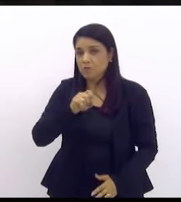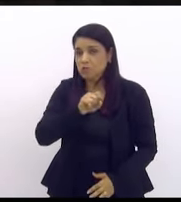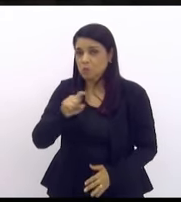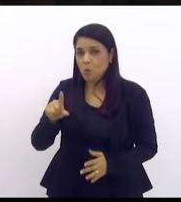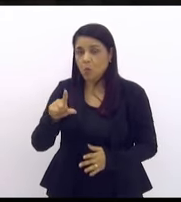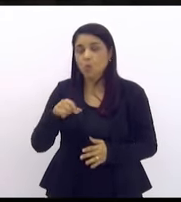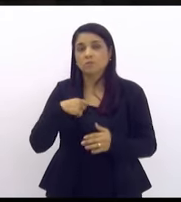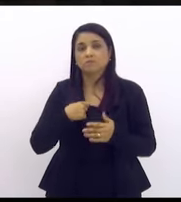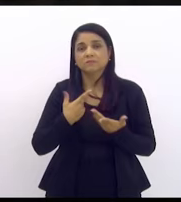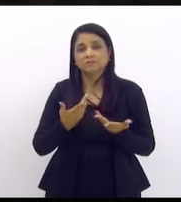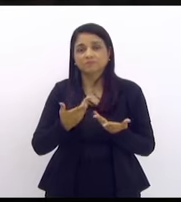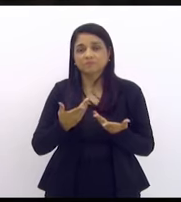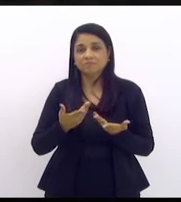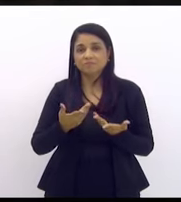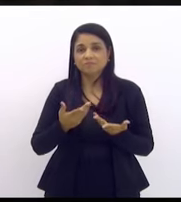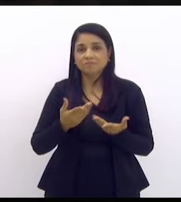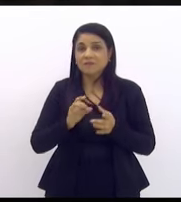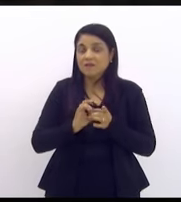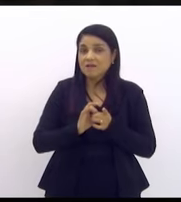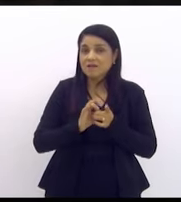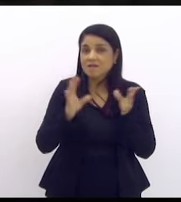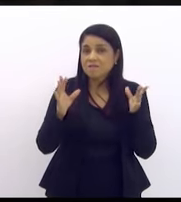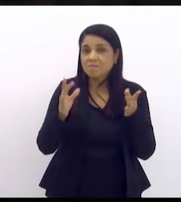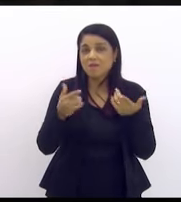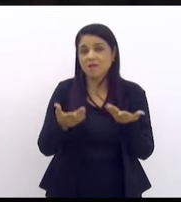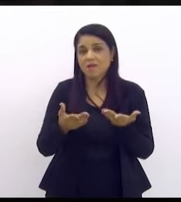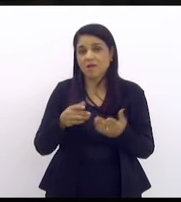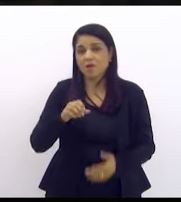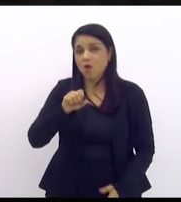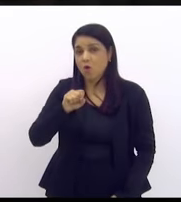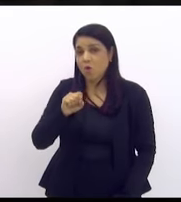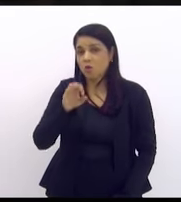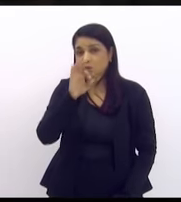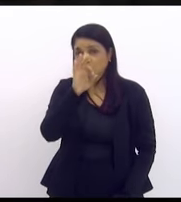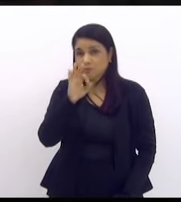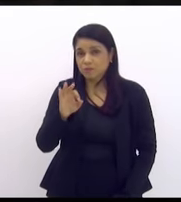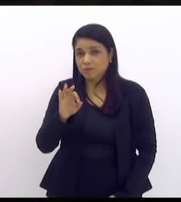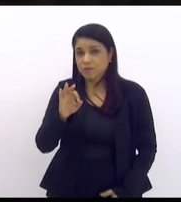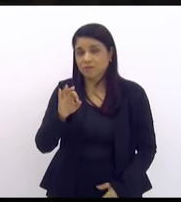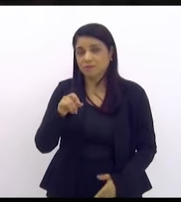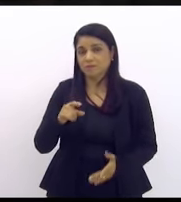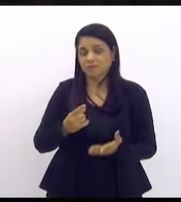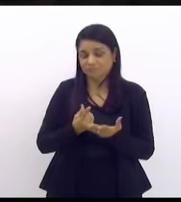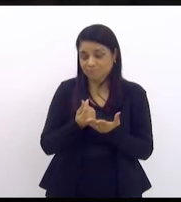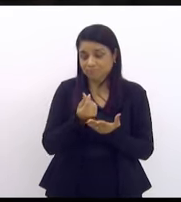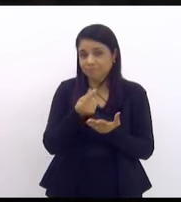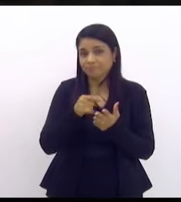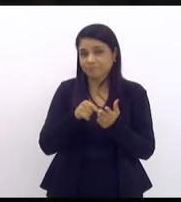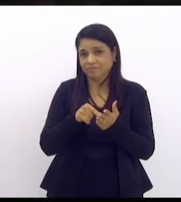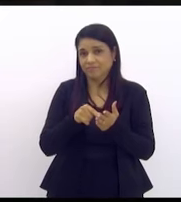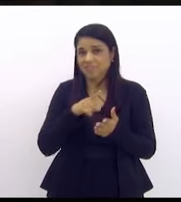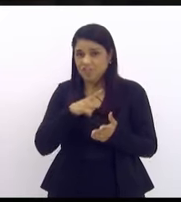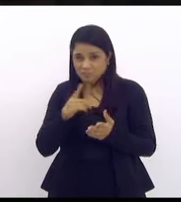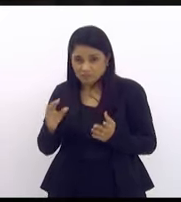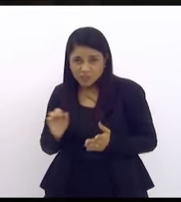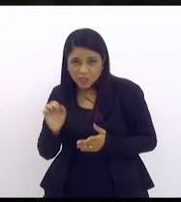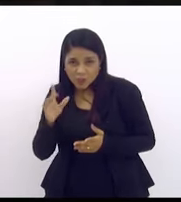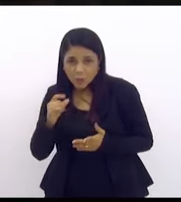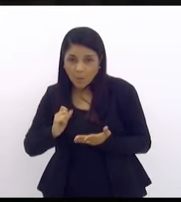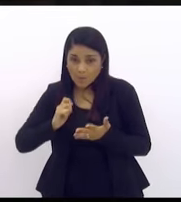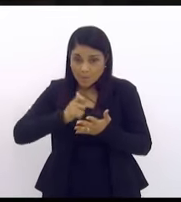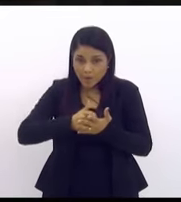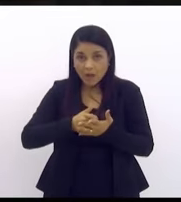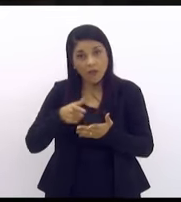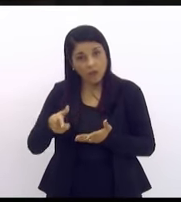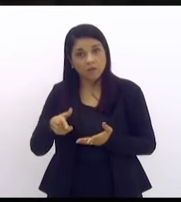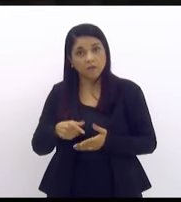grandes fortunas. Libera o ITD de 8% em cima das grandes fortunas. Quem tem dinheiro tem que pagar mais.